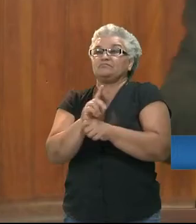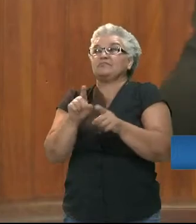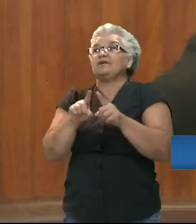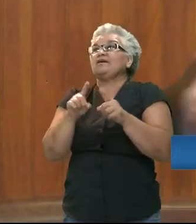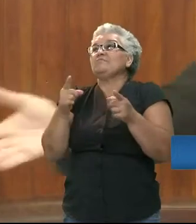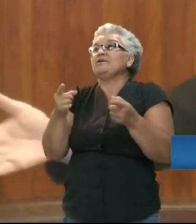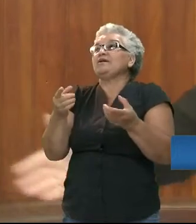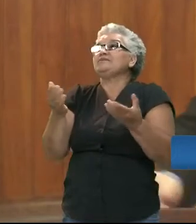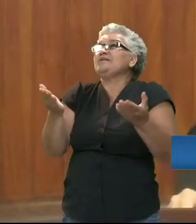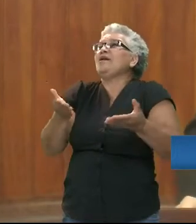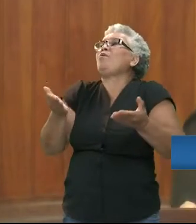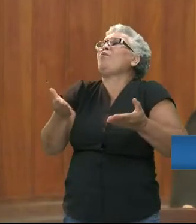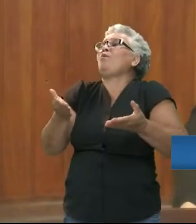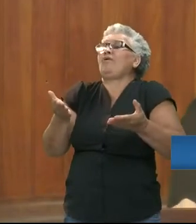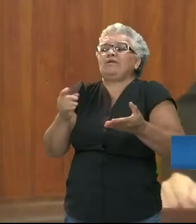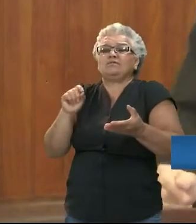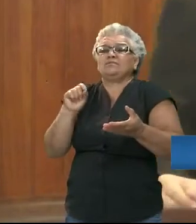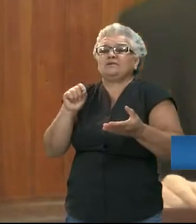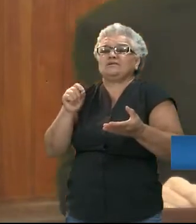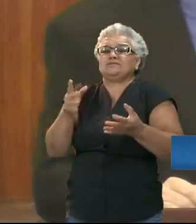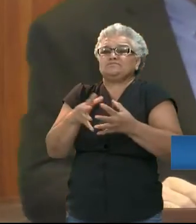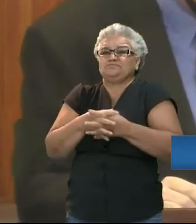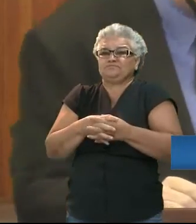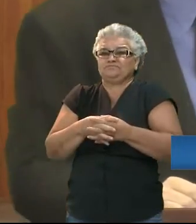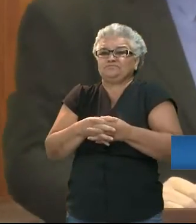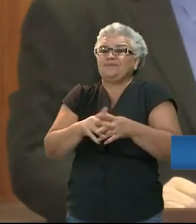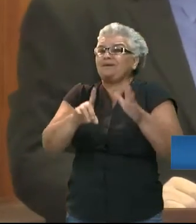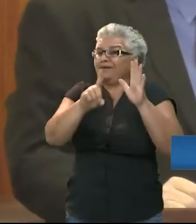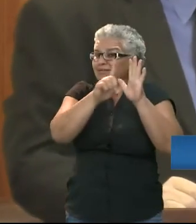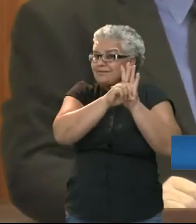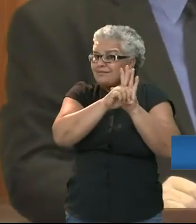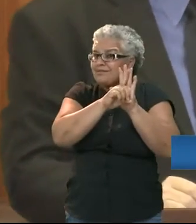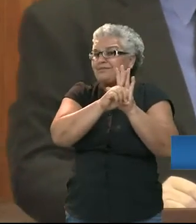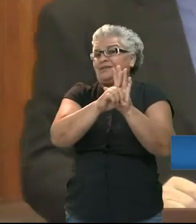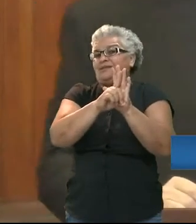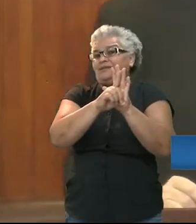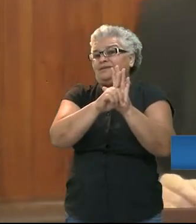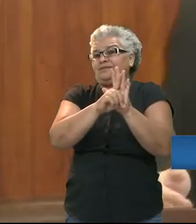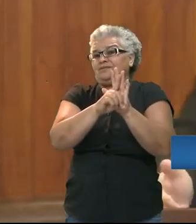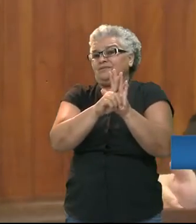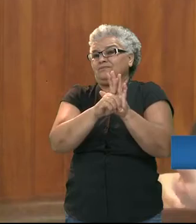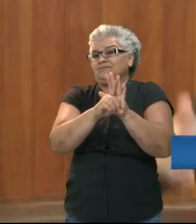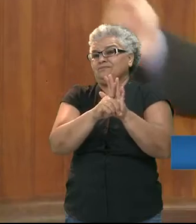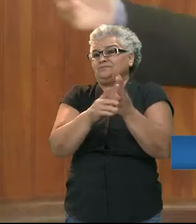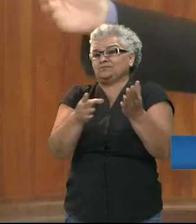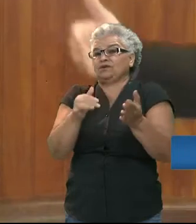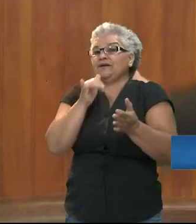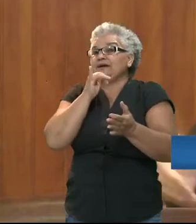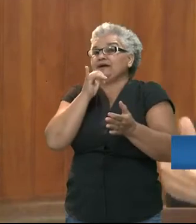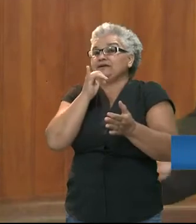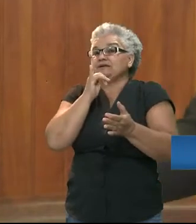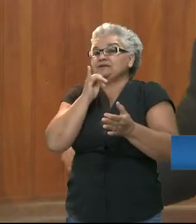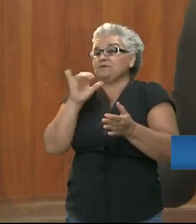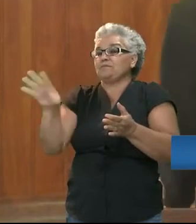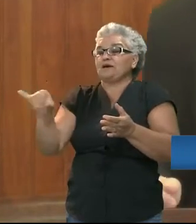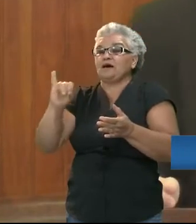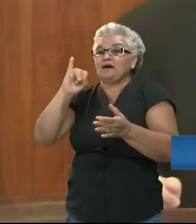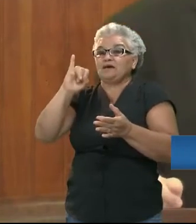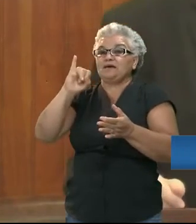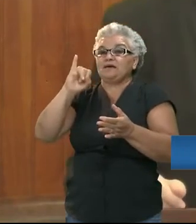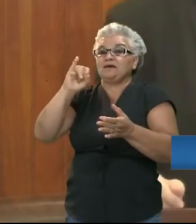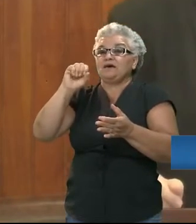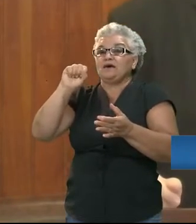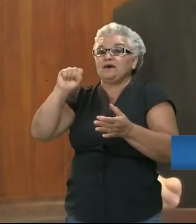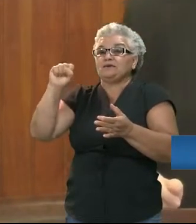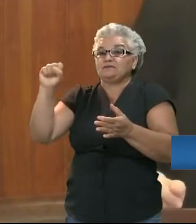agora? É decreto. Decreto não se enquadra naquele perfil. Nós não vamos pegar, por exemplo, jamais o ISS